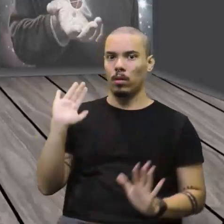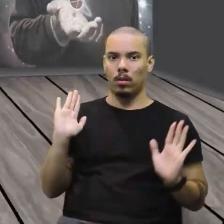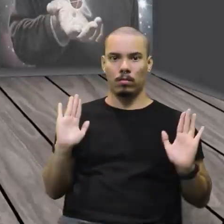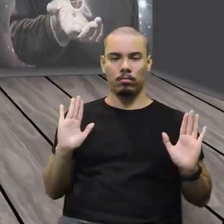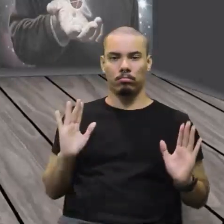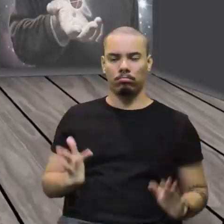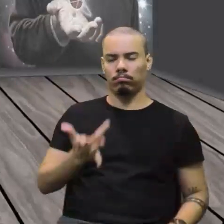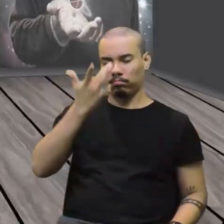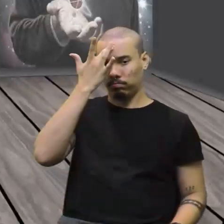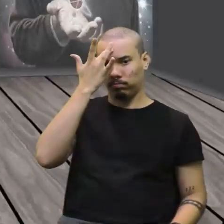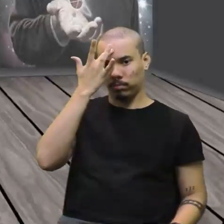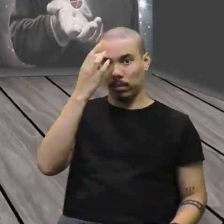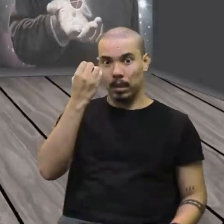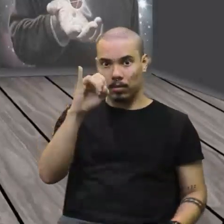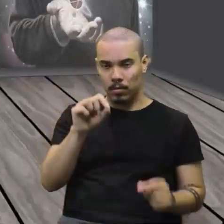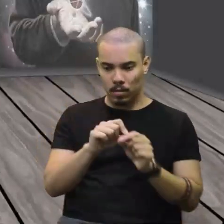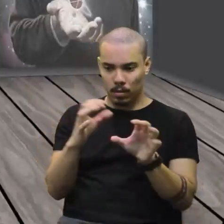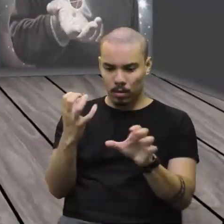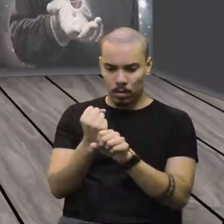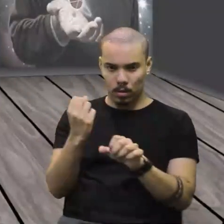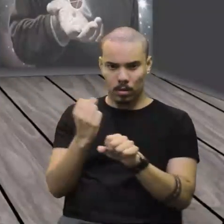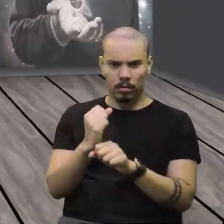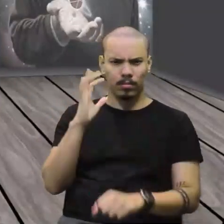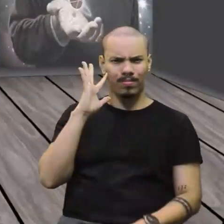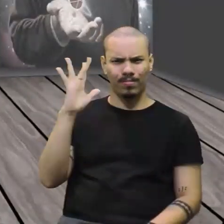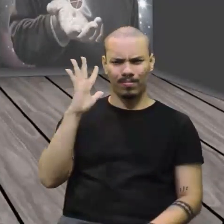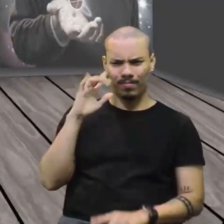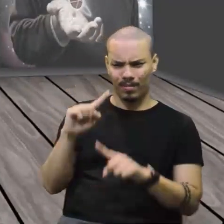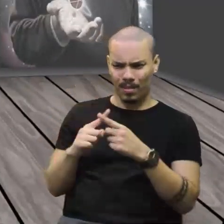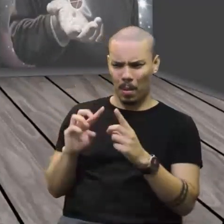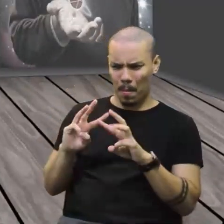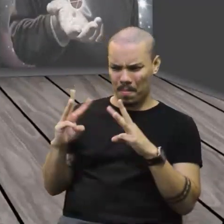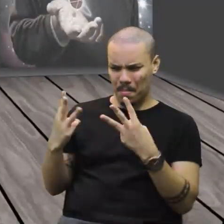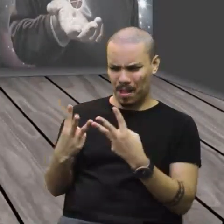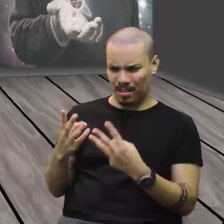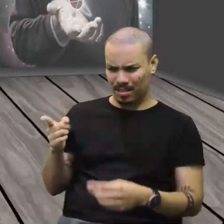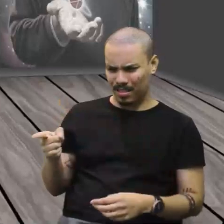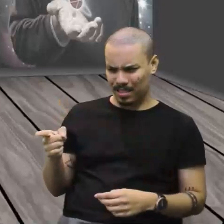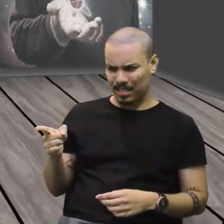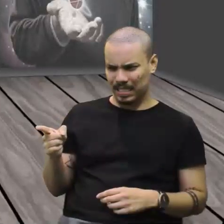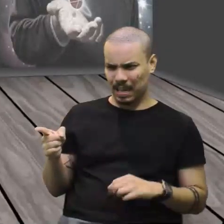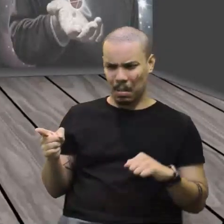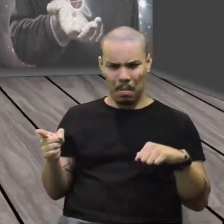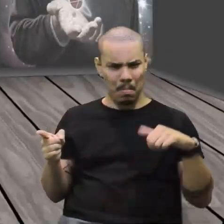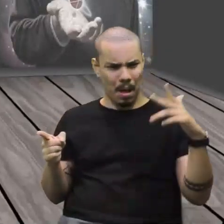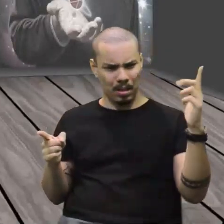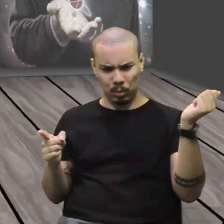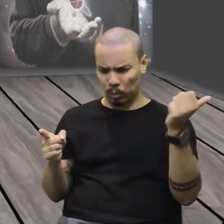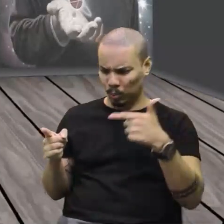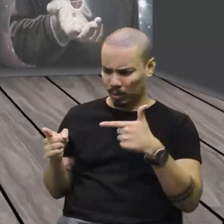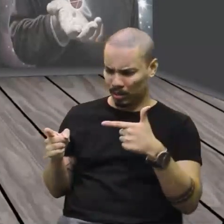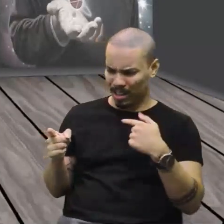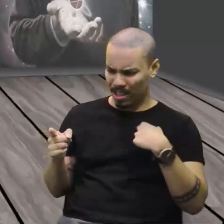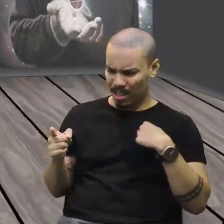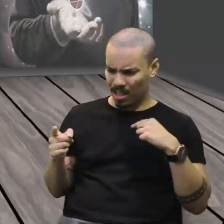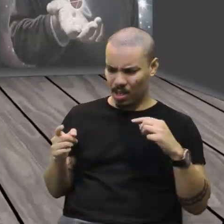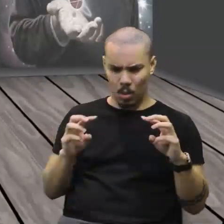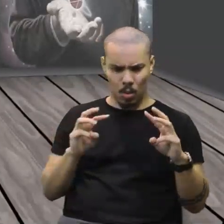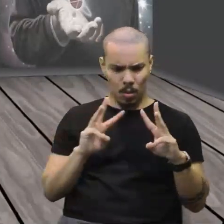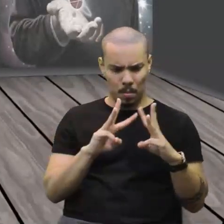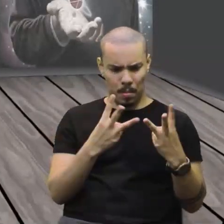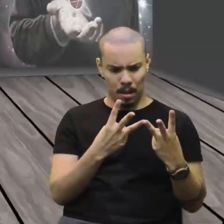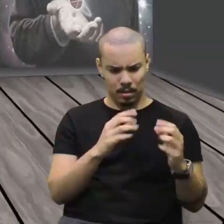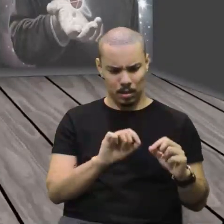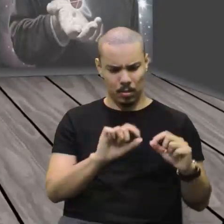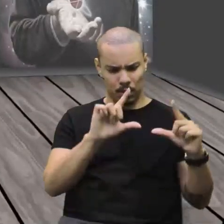Justamente. Aí você fez o cálculo, você imaginou, poxa, mas a massa está ali embaixo, meu resultado deu maior. Eu aumentei a massa e